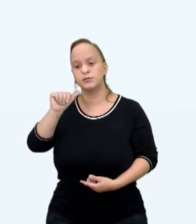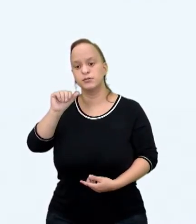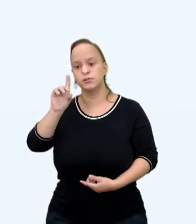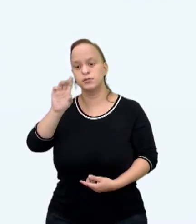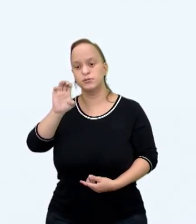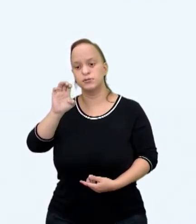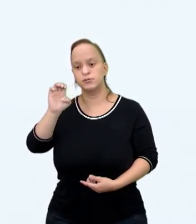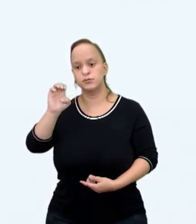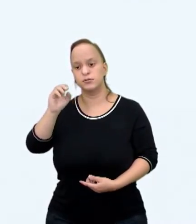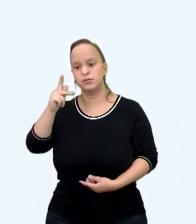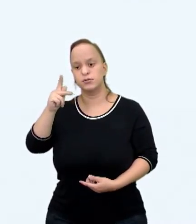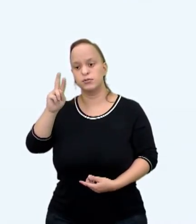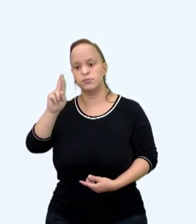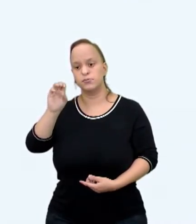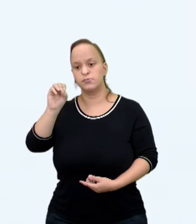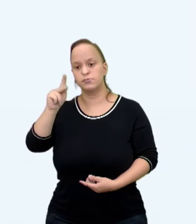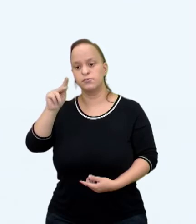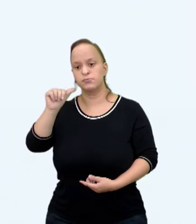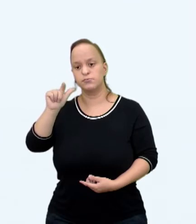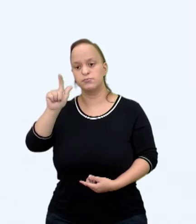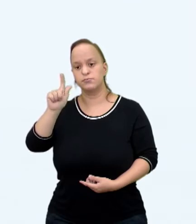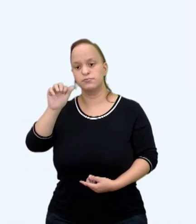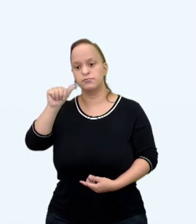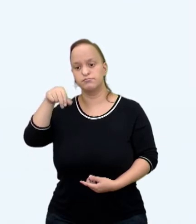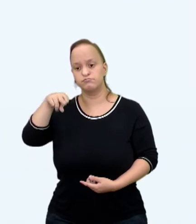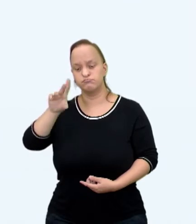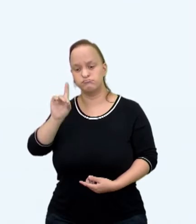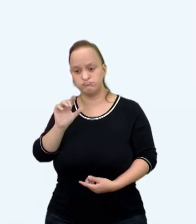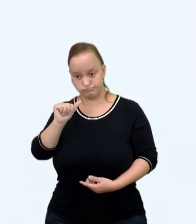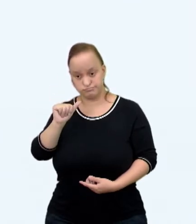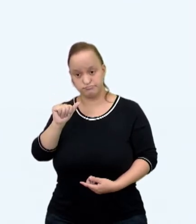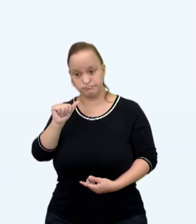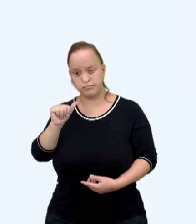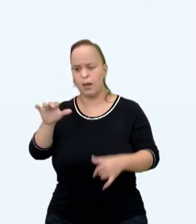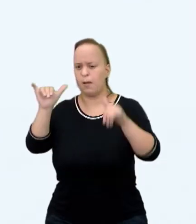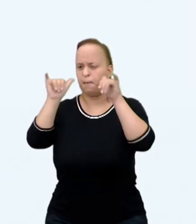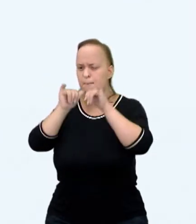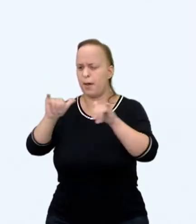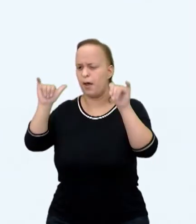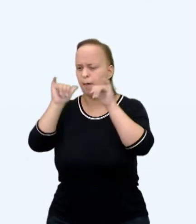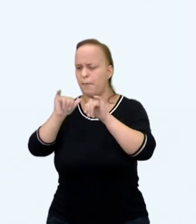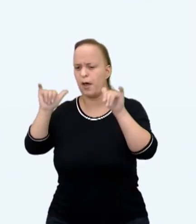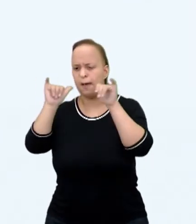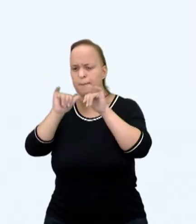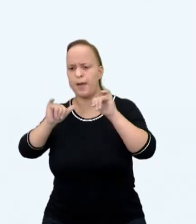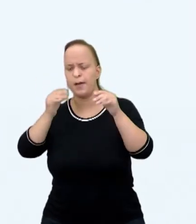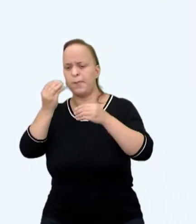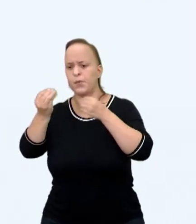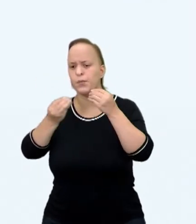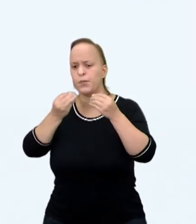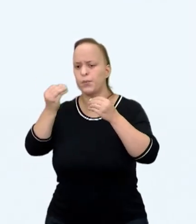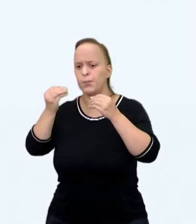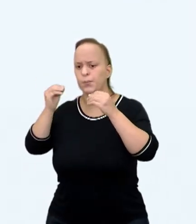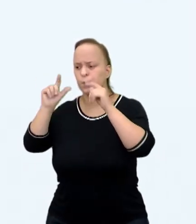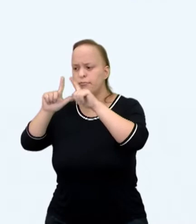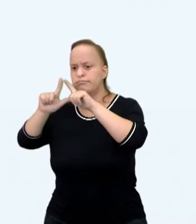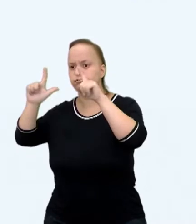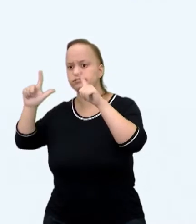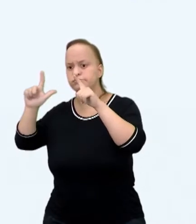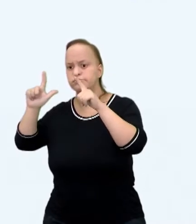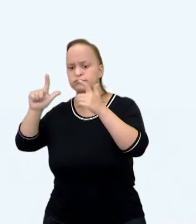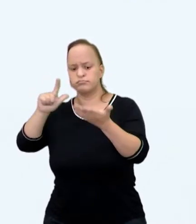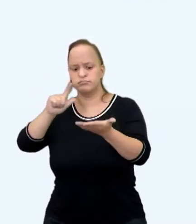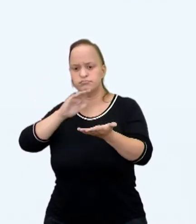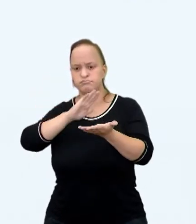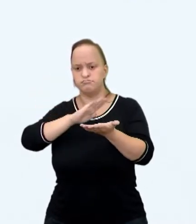folder, cartaz, você criar um posicionamento. O marketing ele é mais estratégico, ele tem a ver com preço,